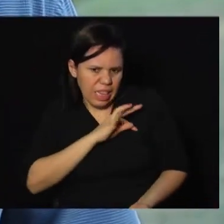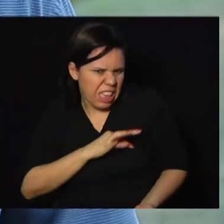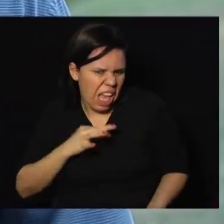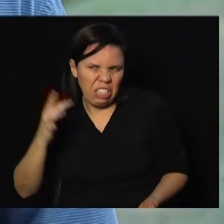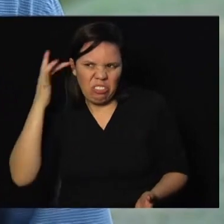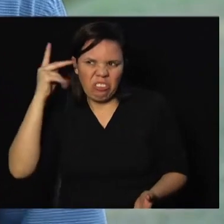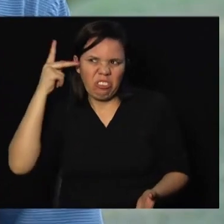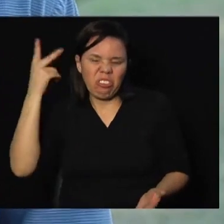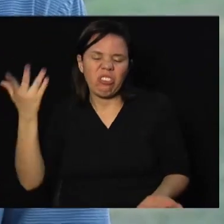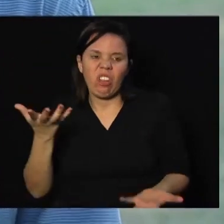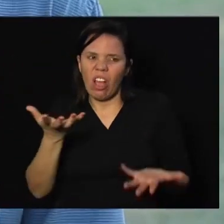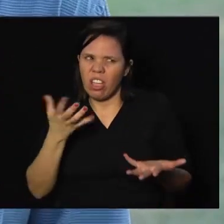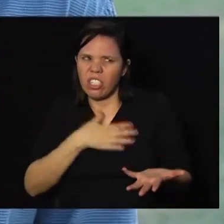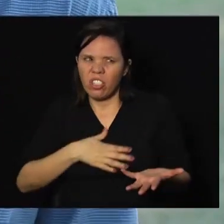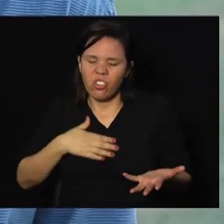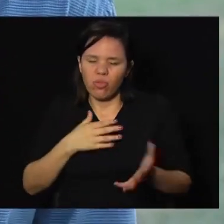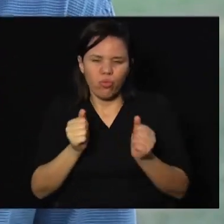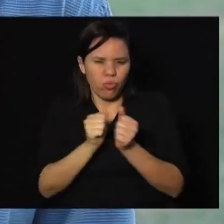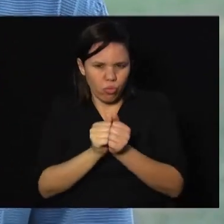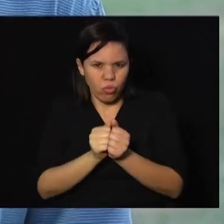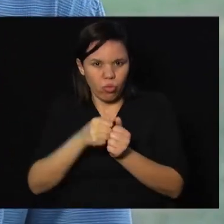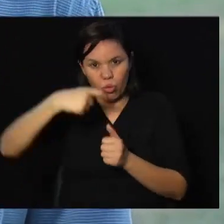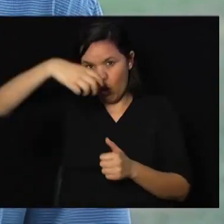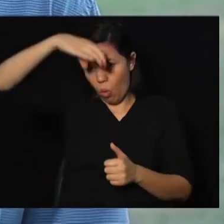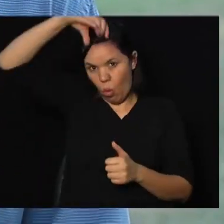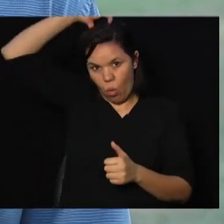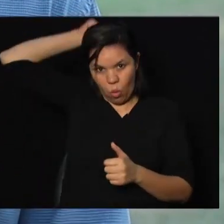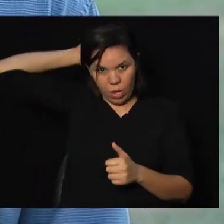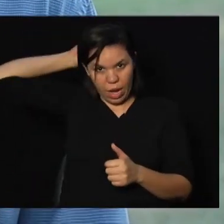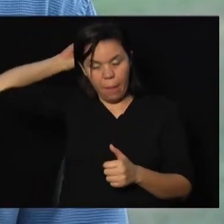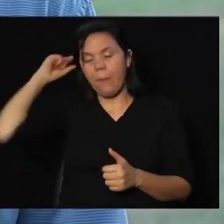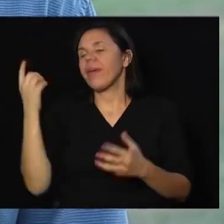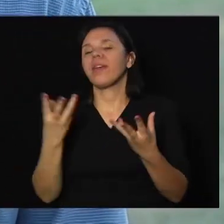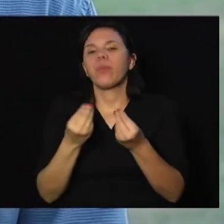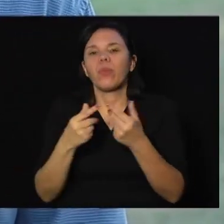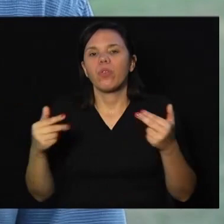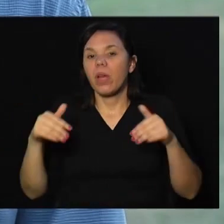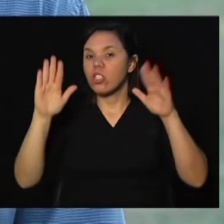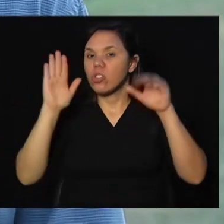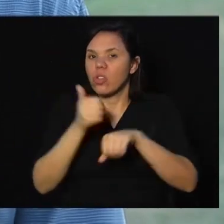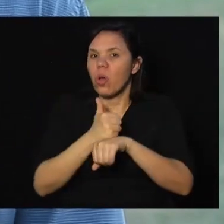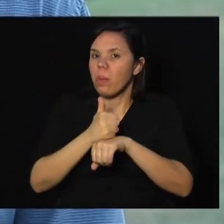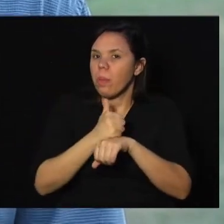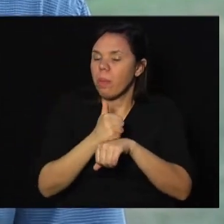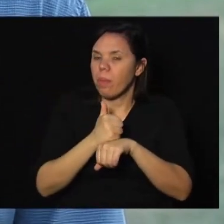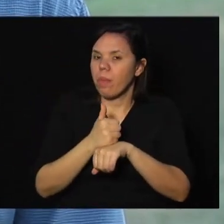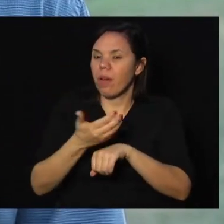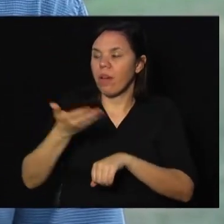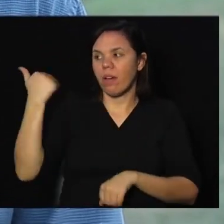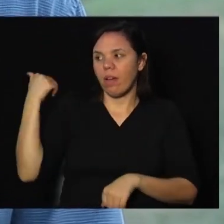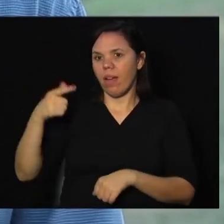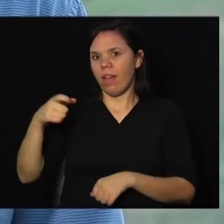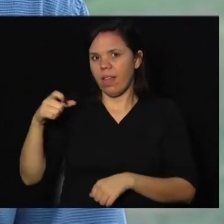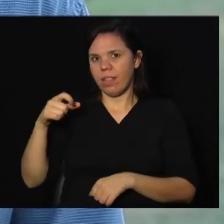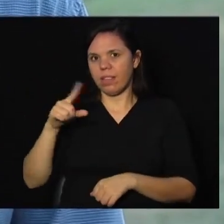seleção brasileira, gostaria de jogar com o Neymar? Essa resposta e muito mais sobre a carreira do ex-zagueiro